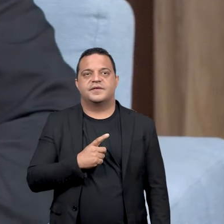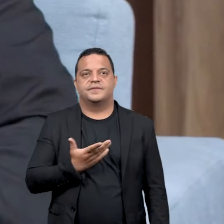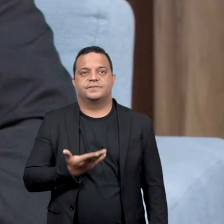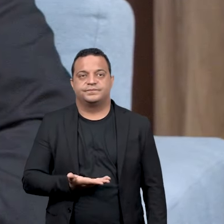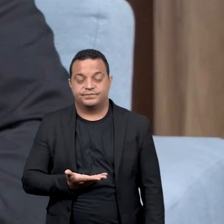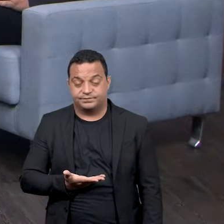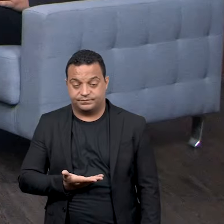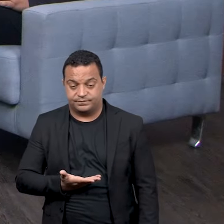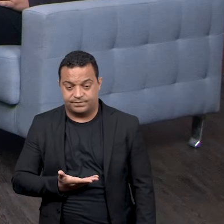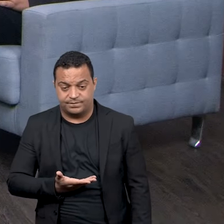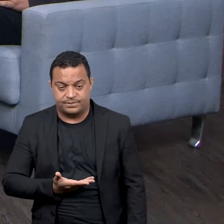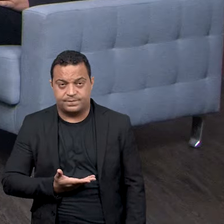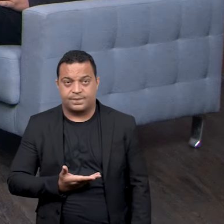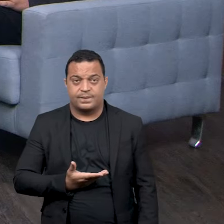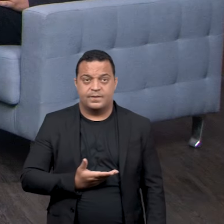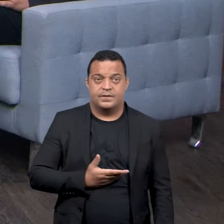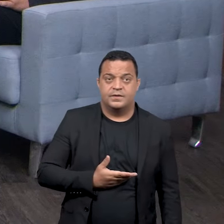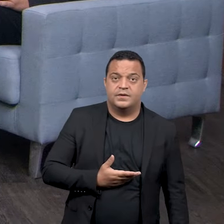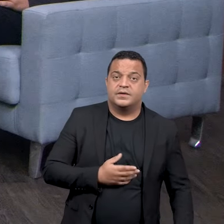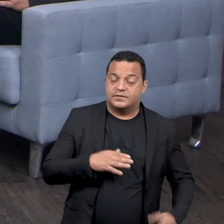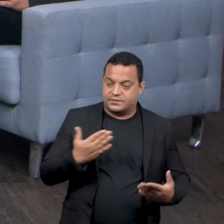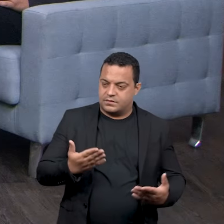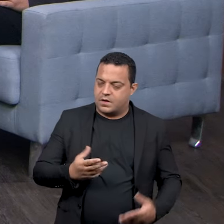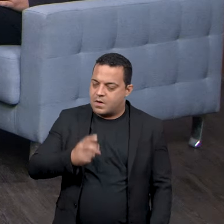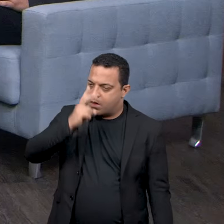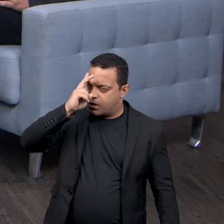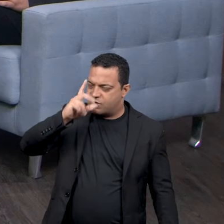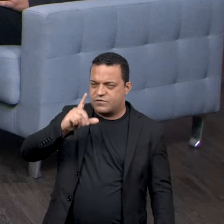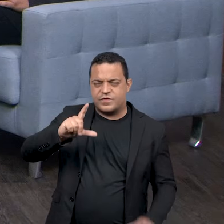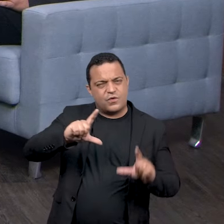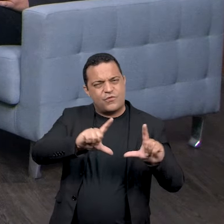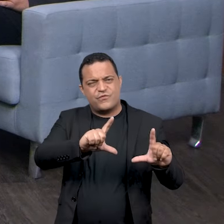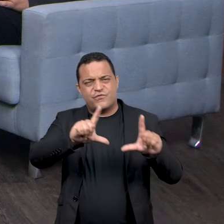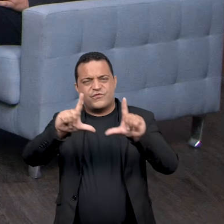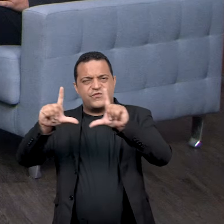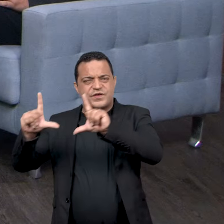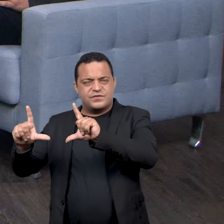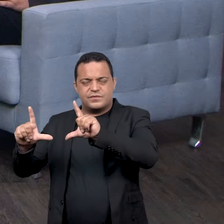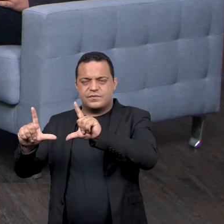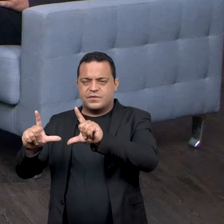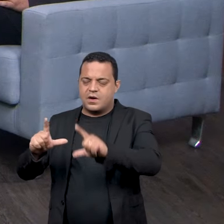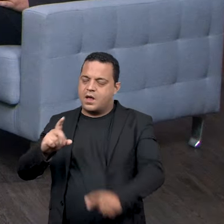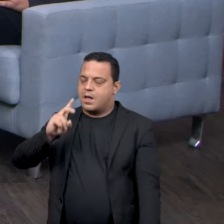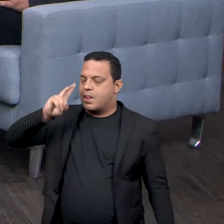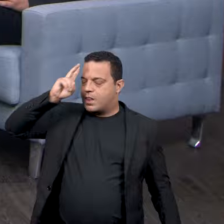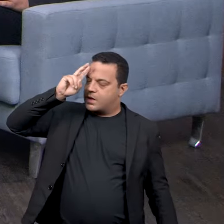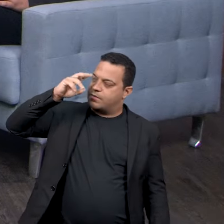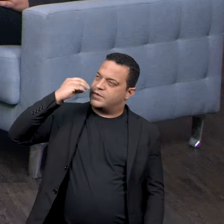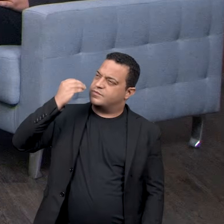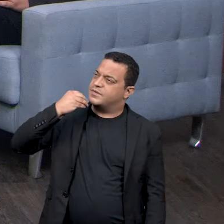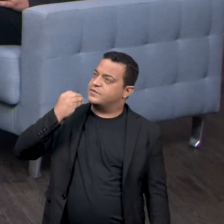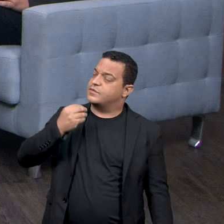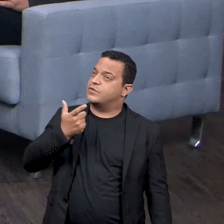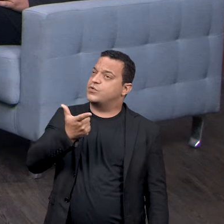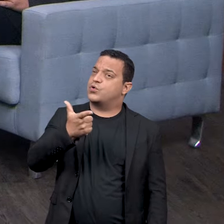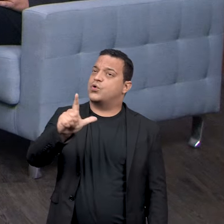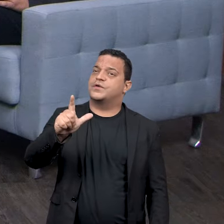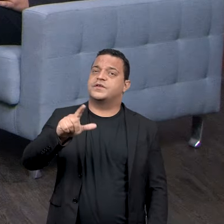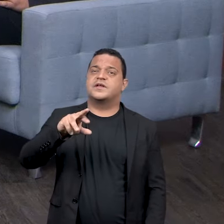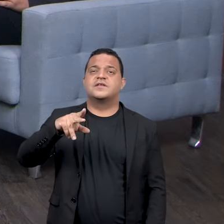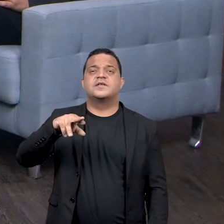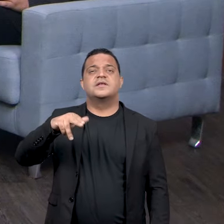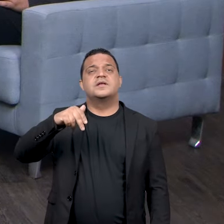mesmo, pastor Winston? Isso. Pastor Abel, quando o pastor Fábio falou da irmã, eu não podia deixar aqui de lembrar de